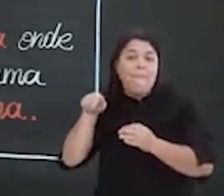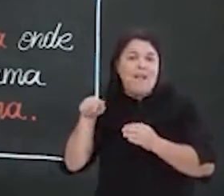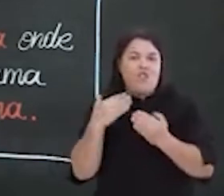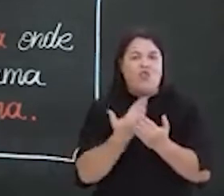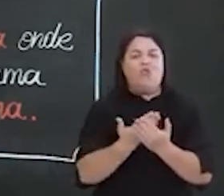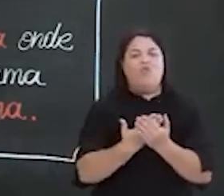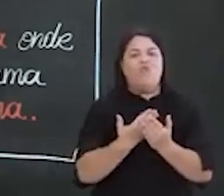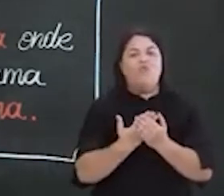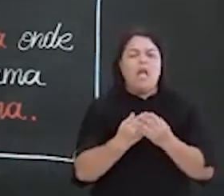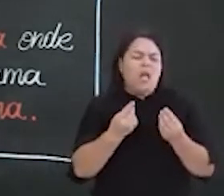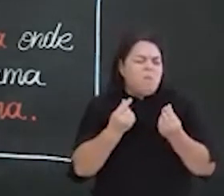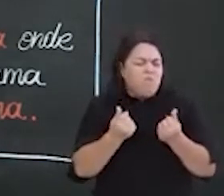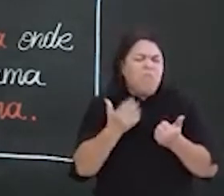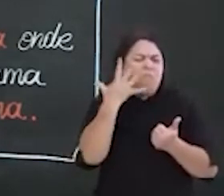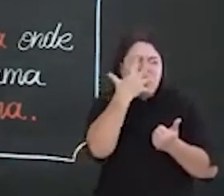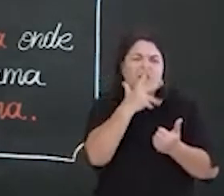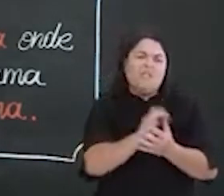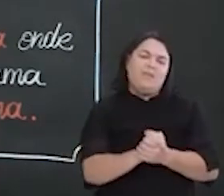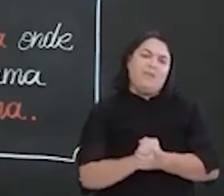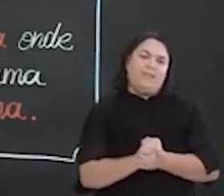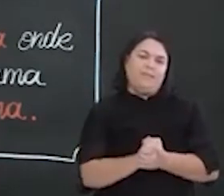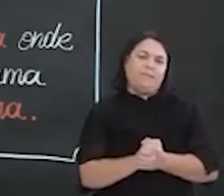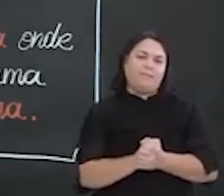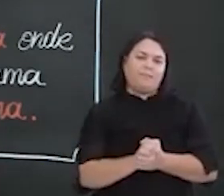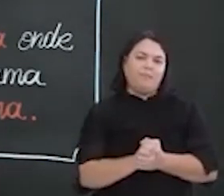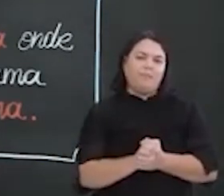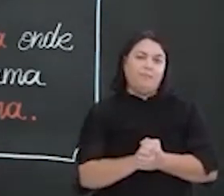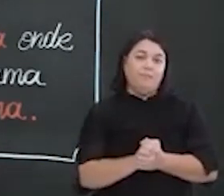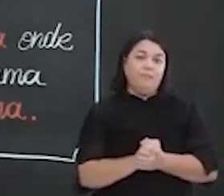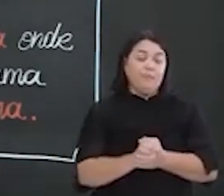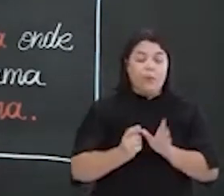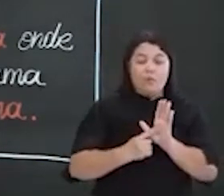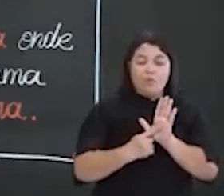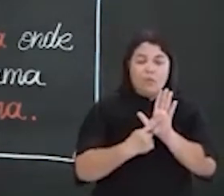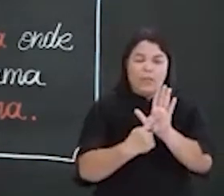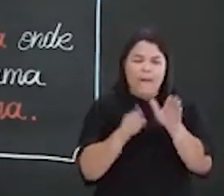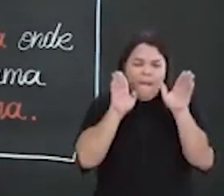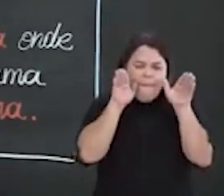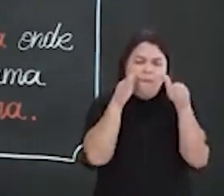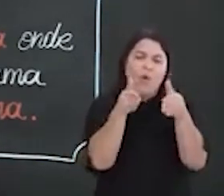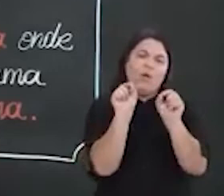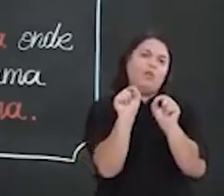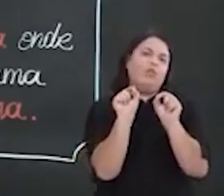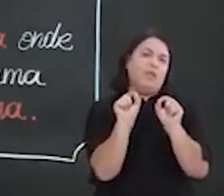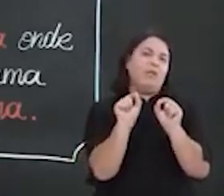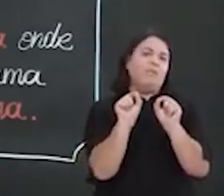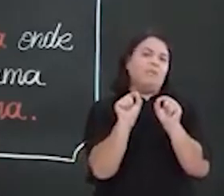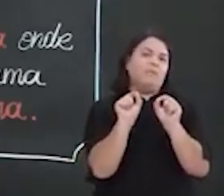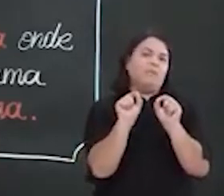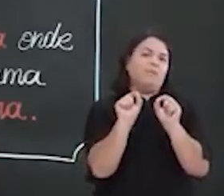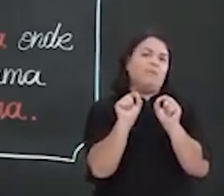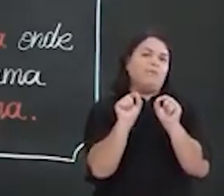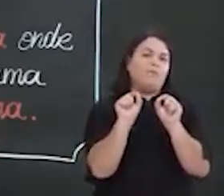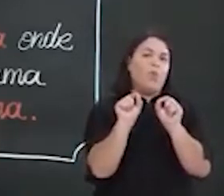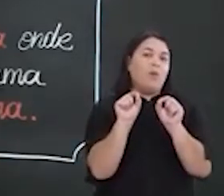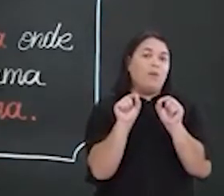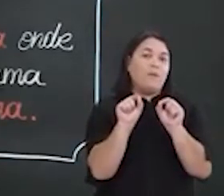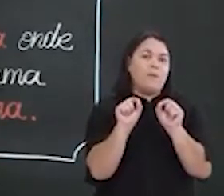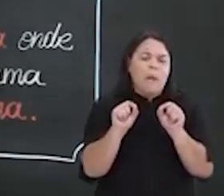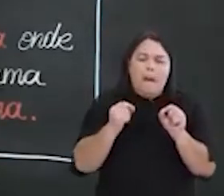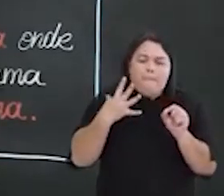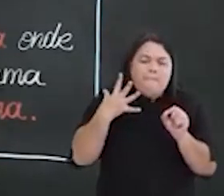belíssima. Aqui eu quis marcar para vocês o superlativo de qual tipo? Quem lembra? Sintético, porque ele está marcado pela terminação,